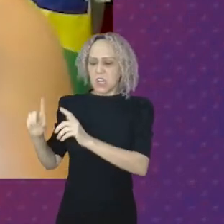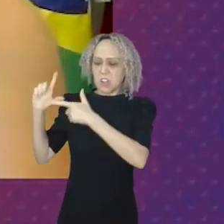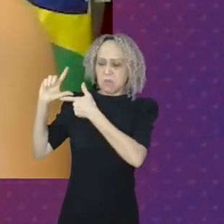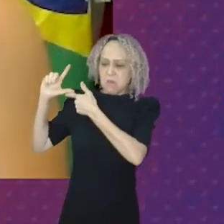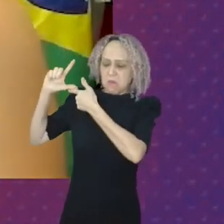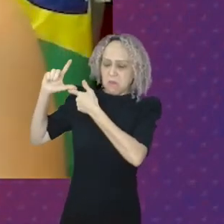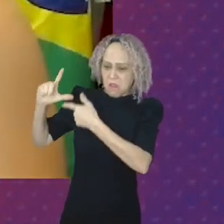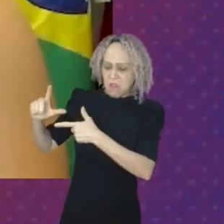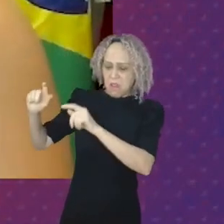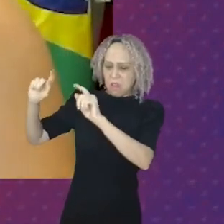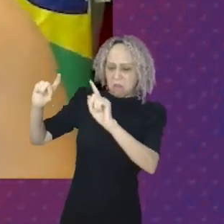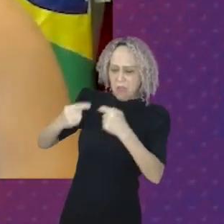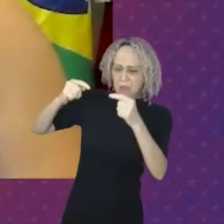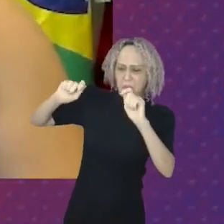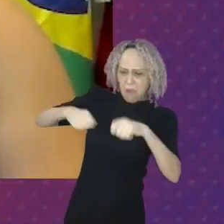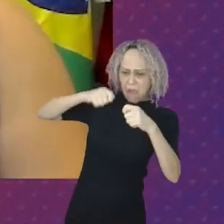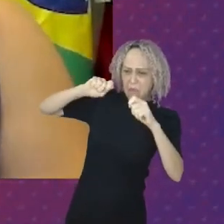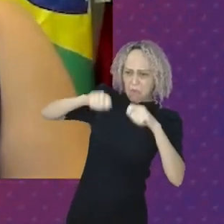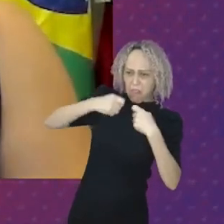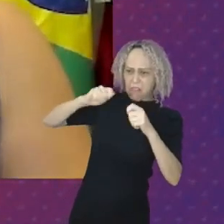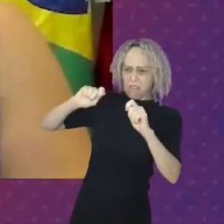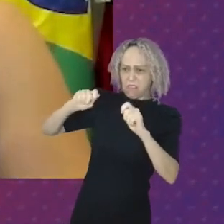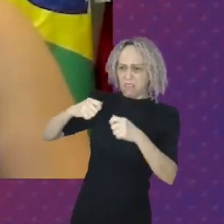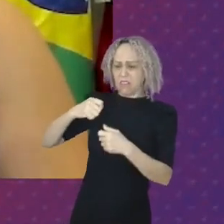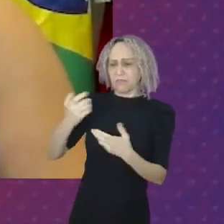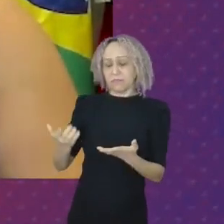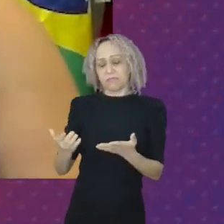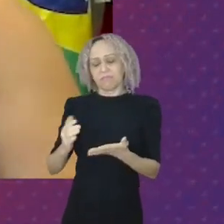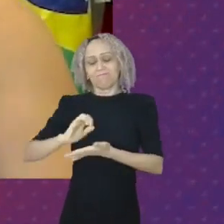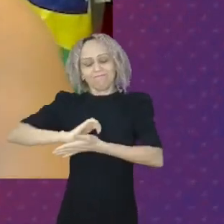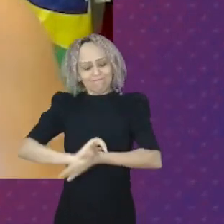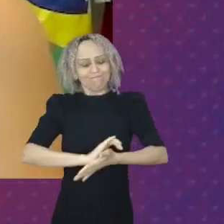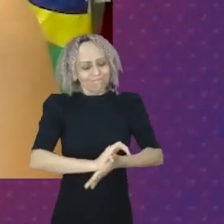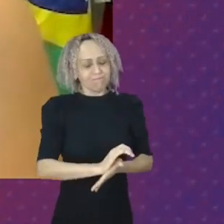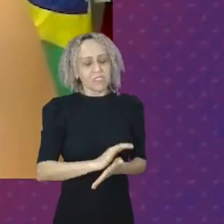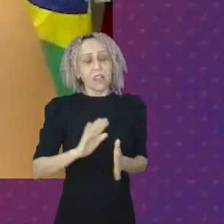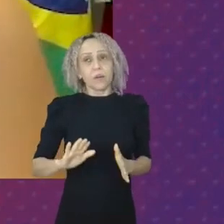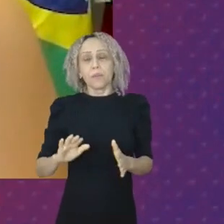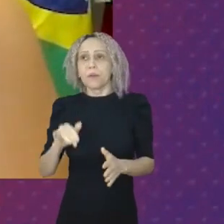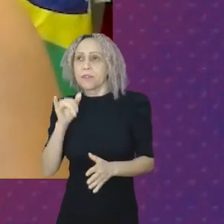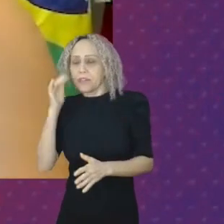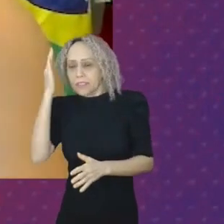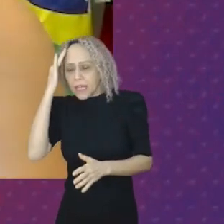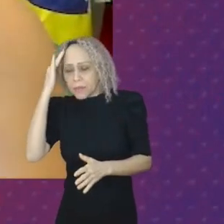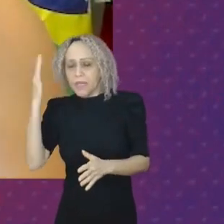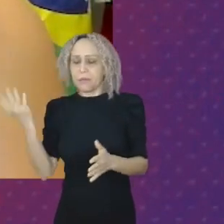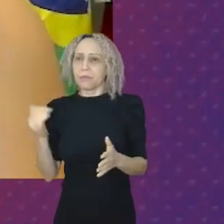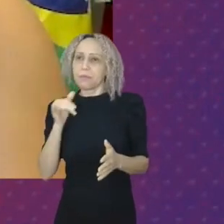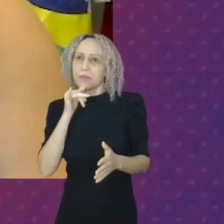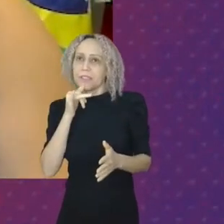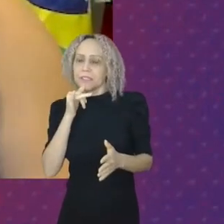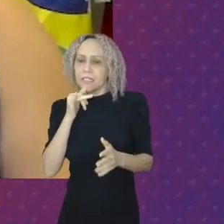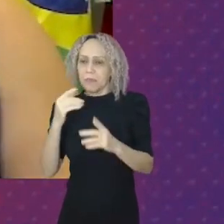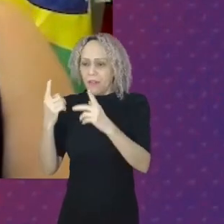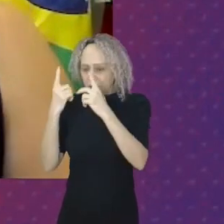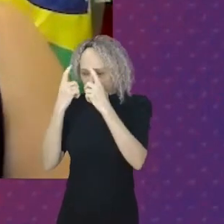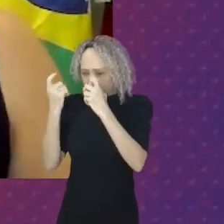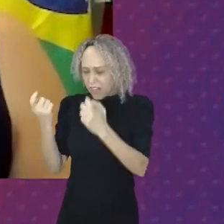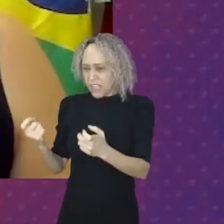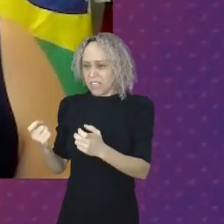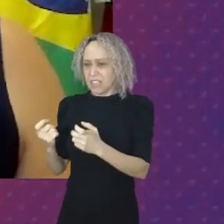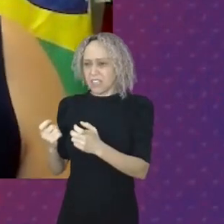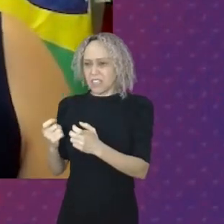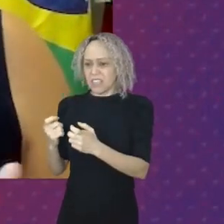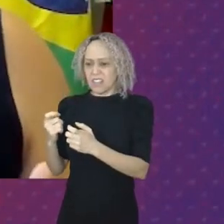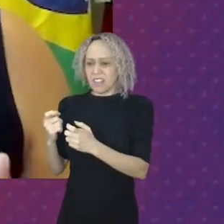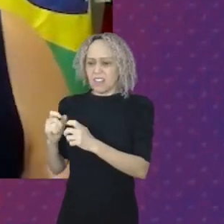aumentou, o quanto que nós sofremos com o desemprego durante a pandemia, por exemplo, o quanto de órfãos da pandemia